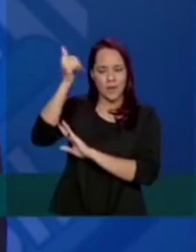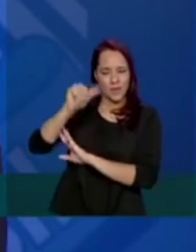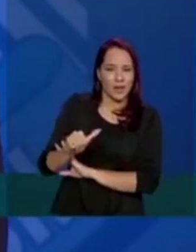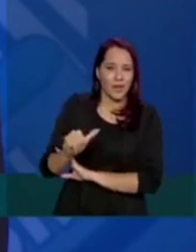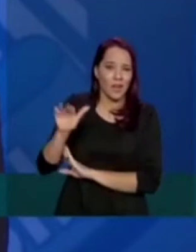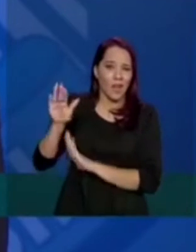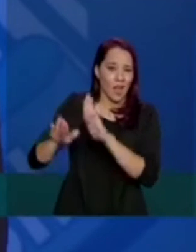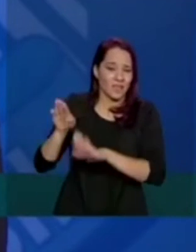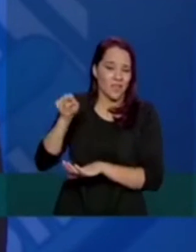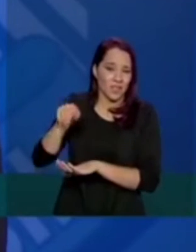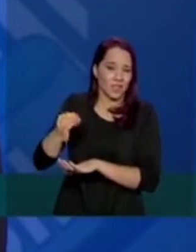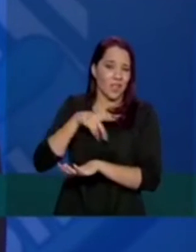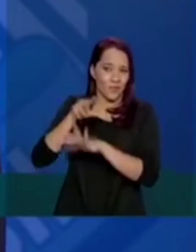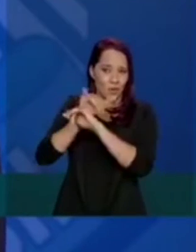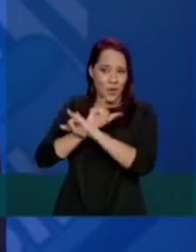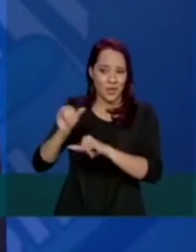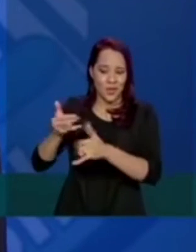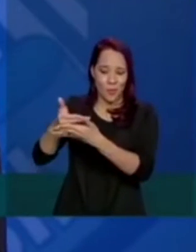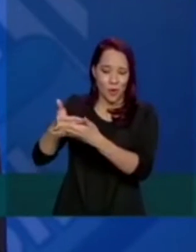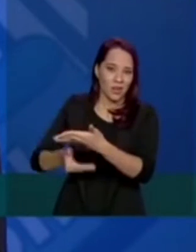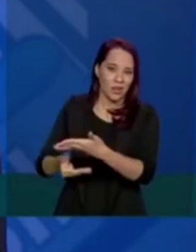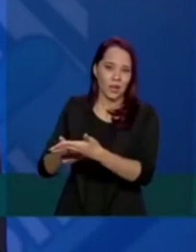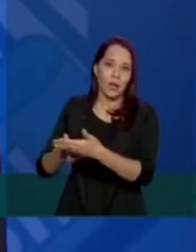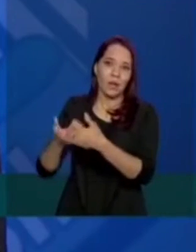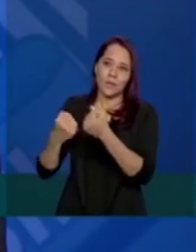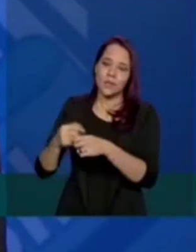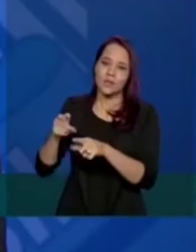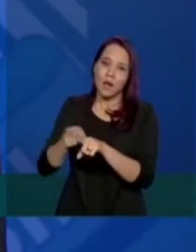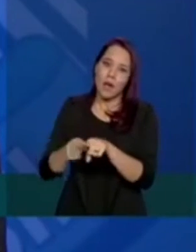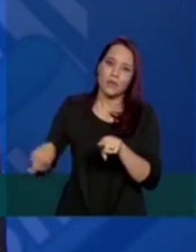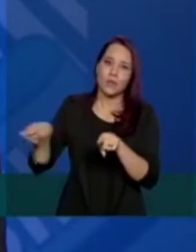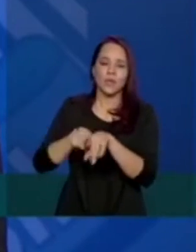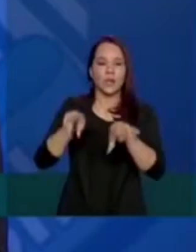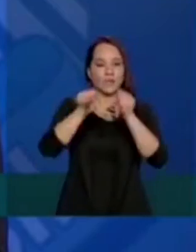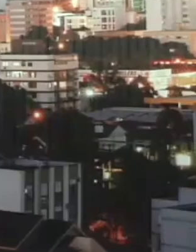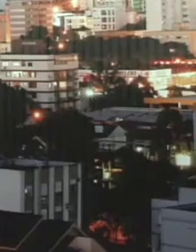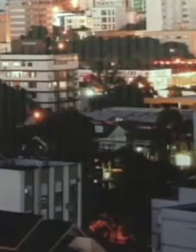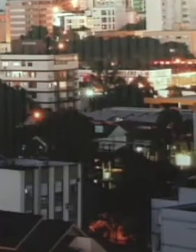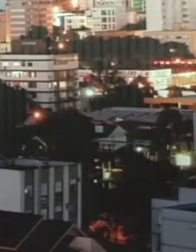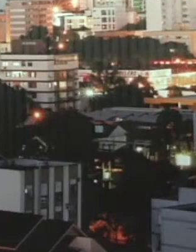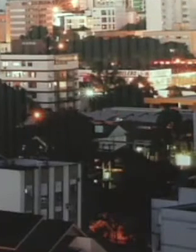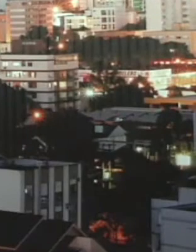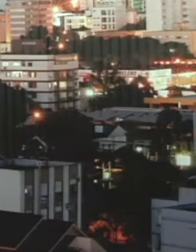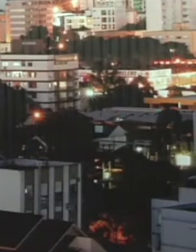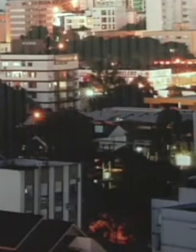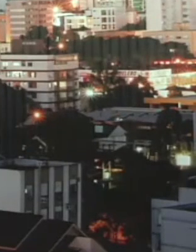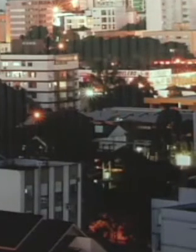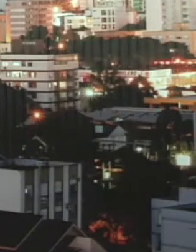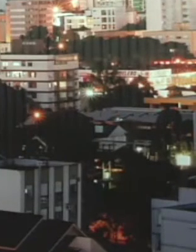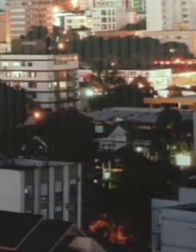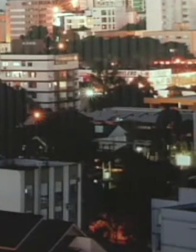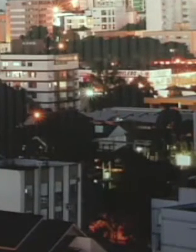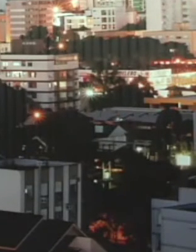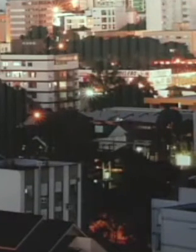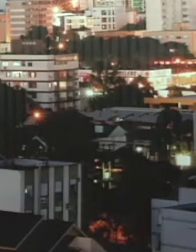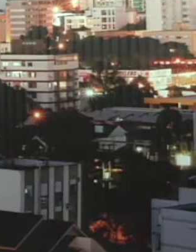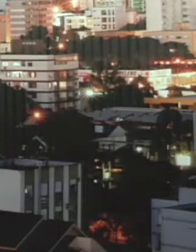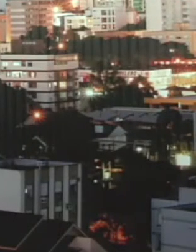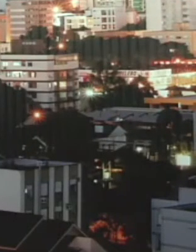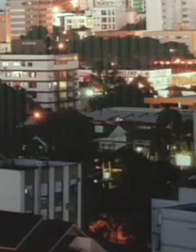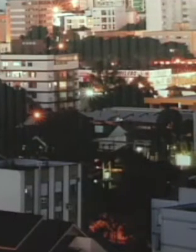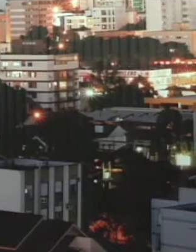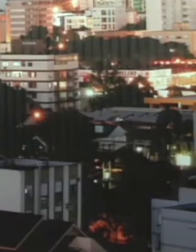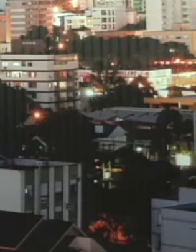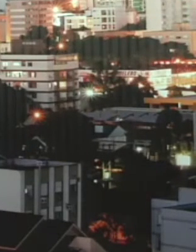porque às vezes eles têm uma informação na planilha e precisam atualizar no sistema de informação. Atualizações não só no país. O governador